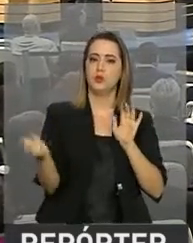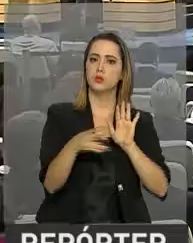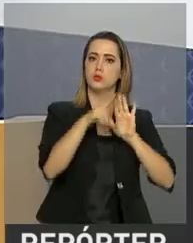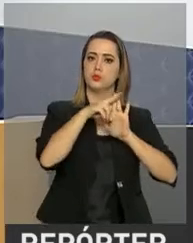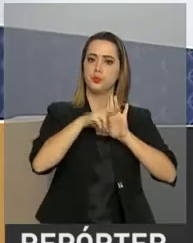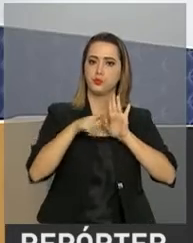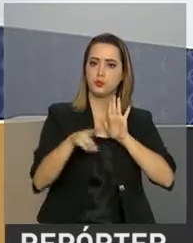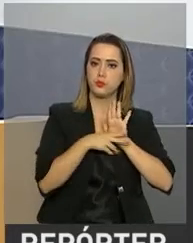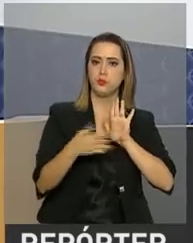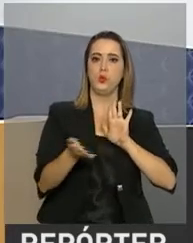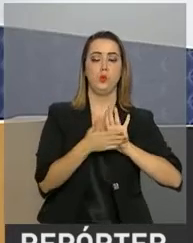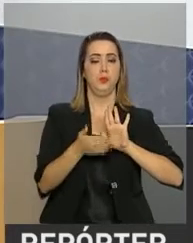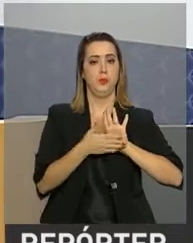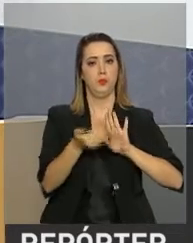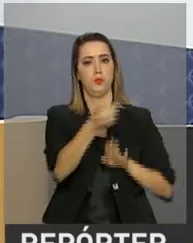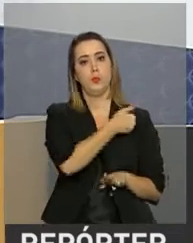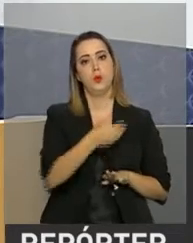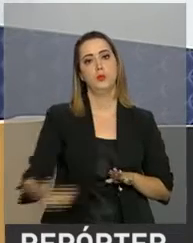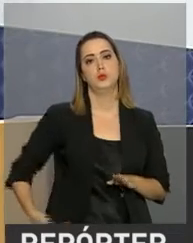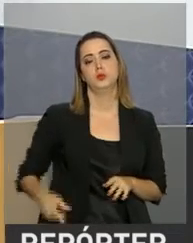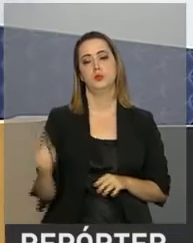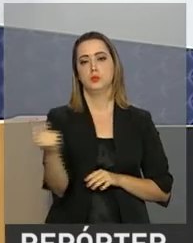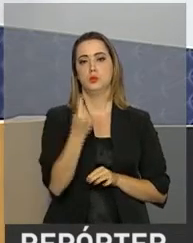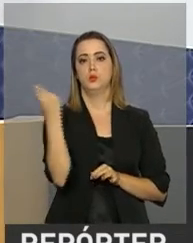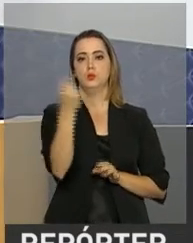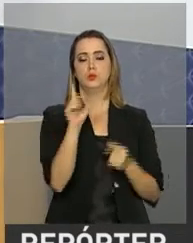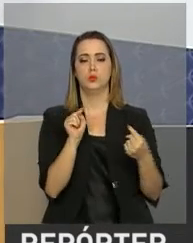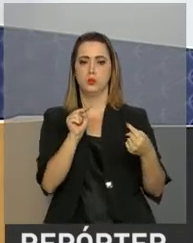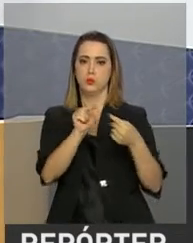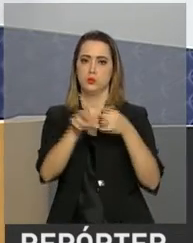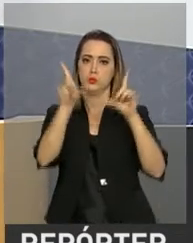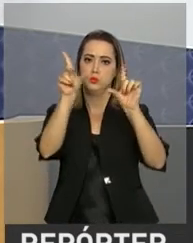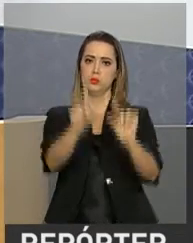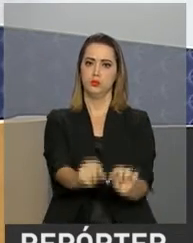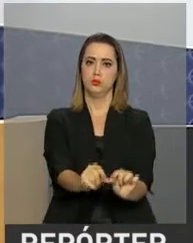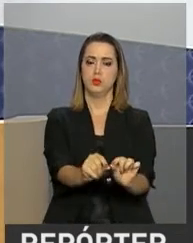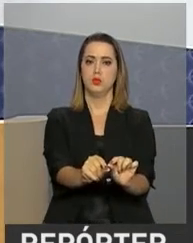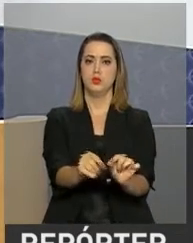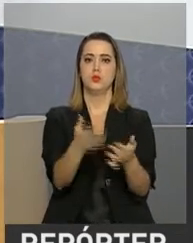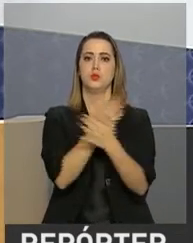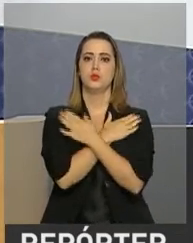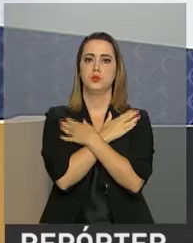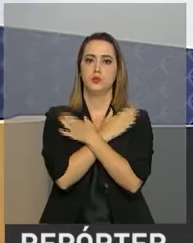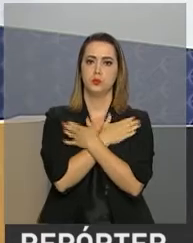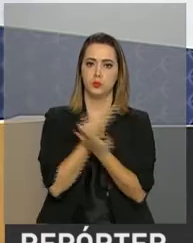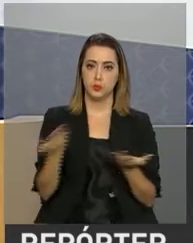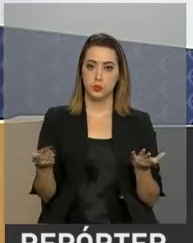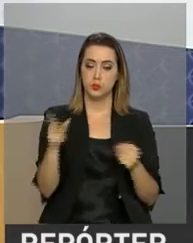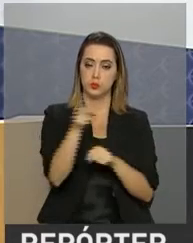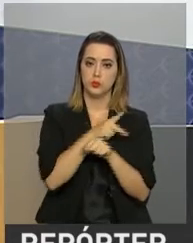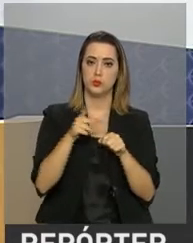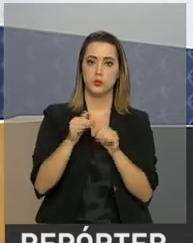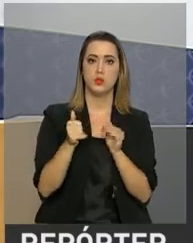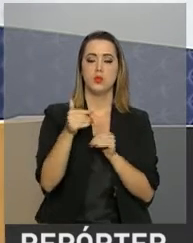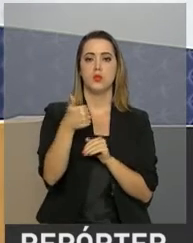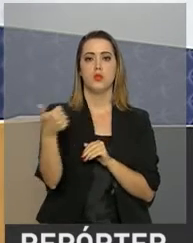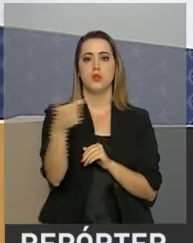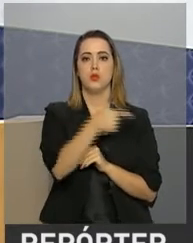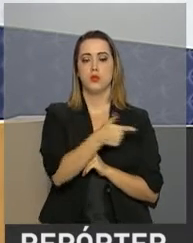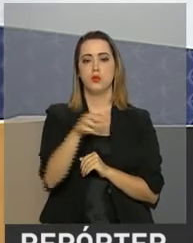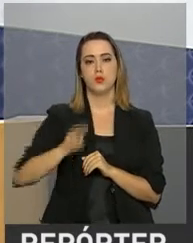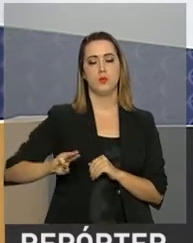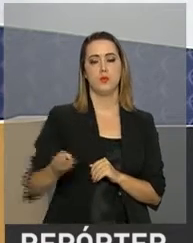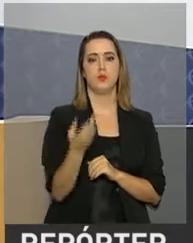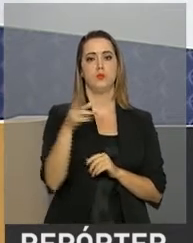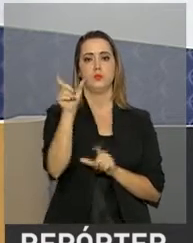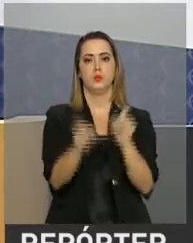sendo propostas pelo governo têm um único objetivo: reduzir a massa de desempregados no país, que chega a 12 milhões de